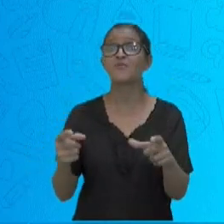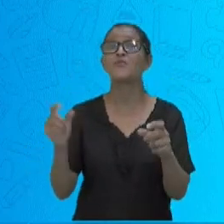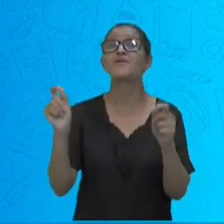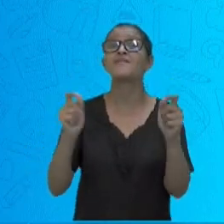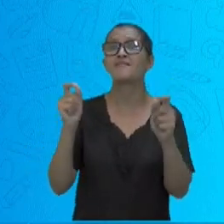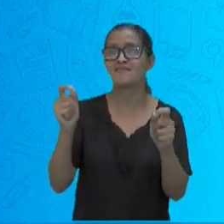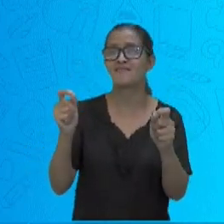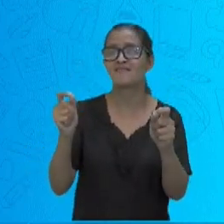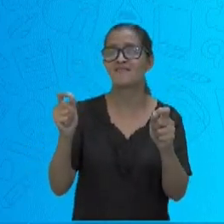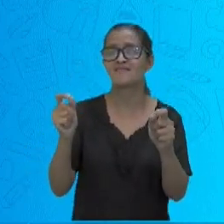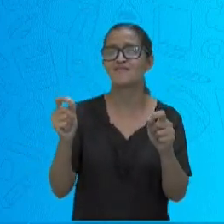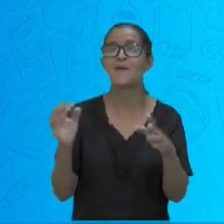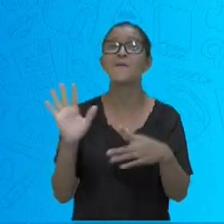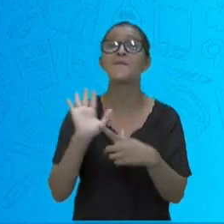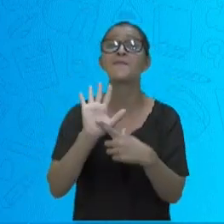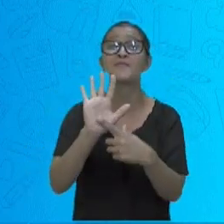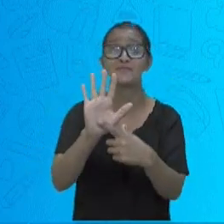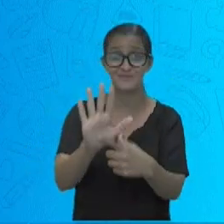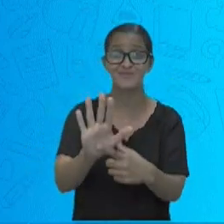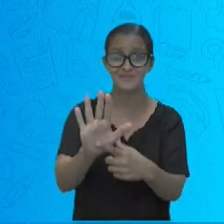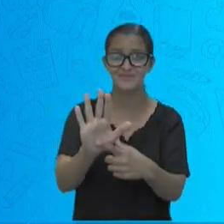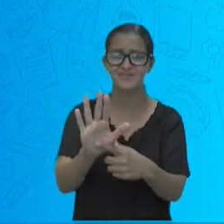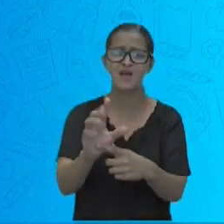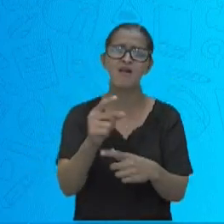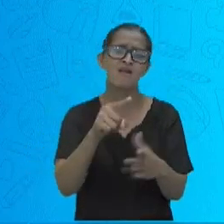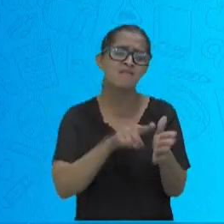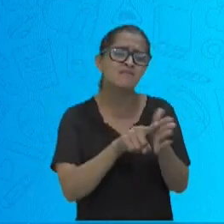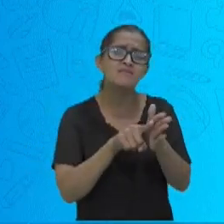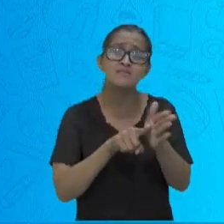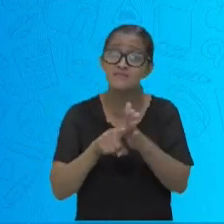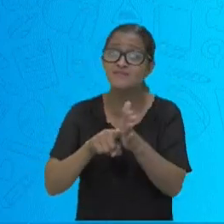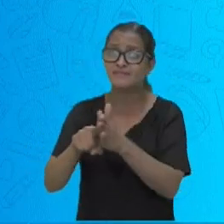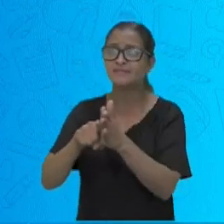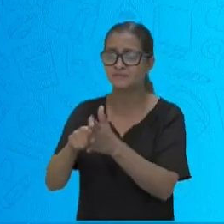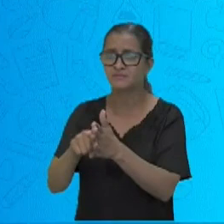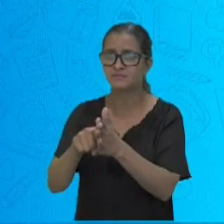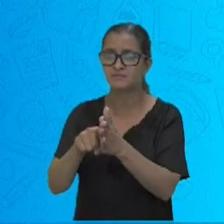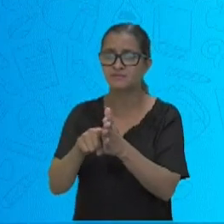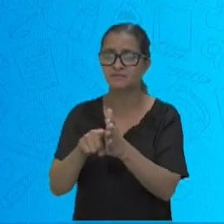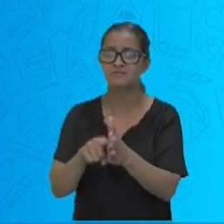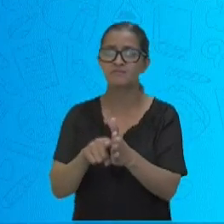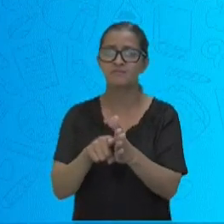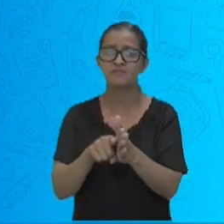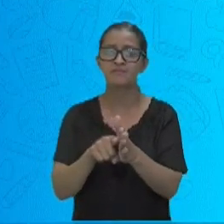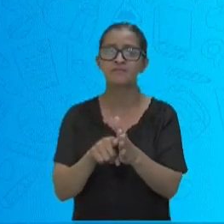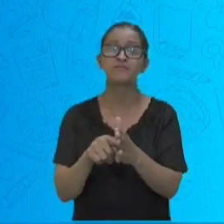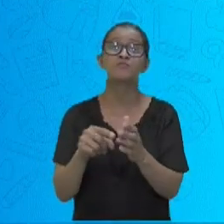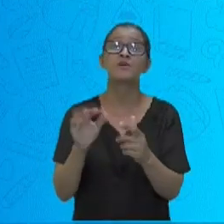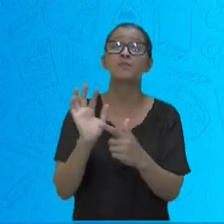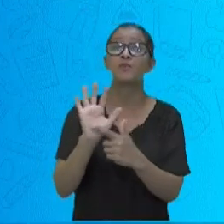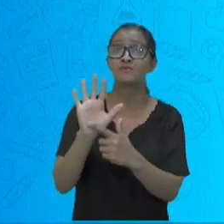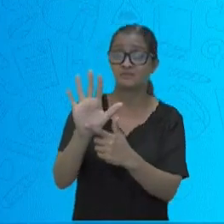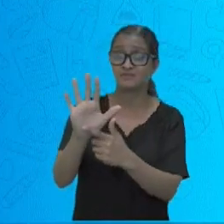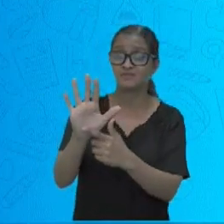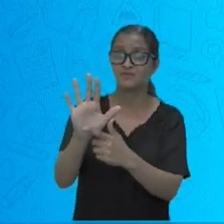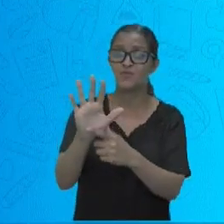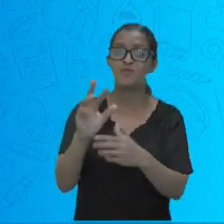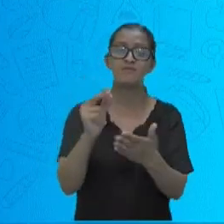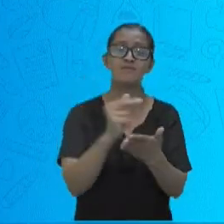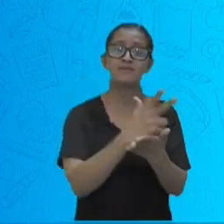em forma de desenho, de forma que fique clara e fácil visualmente para